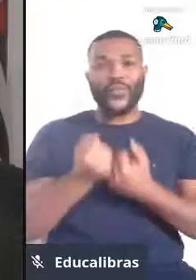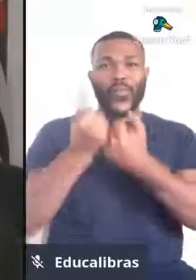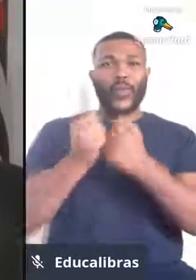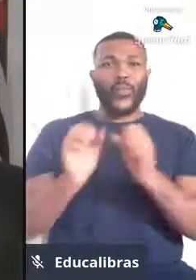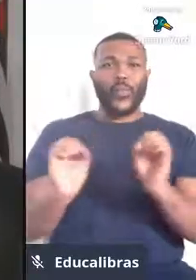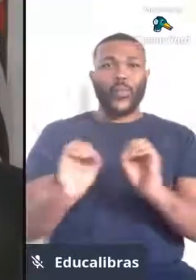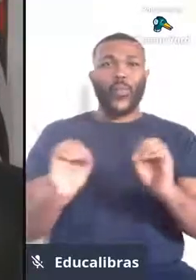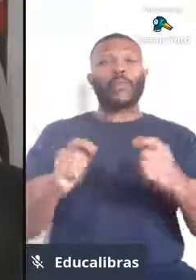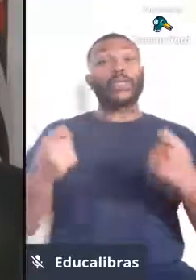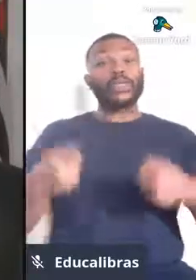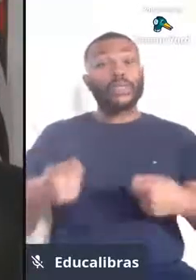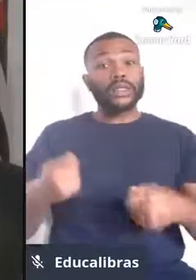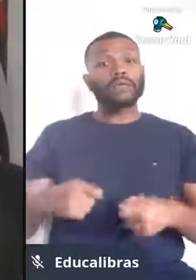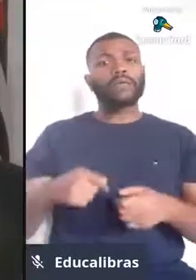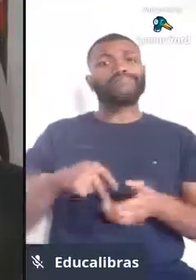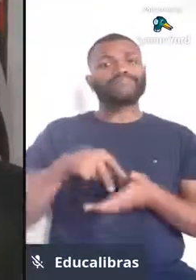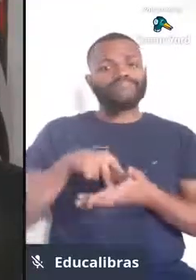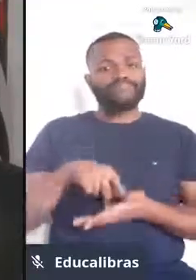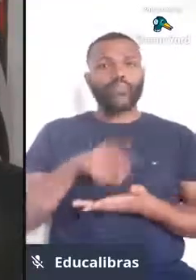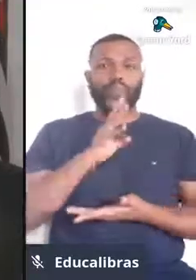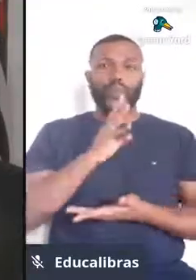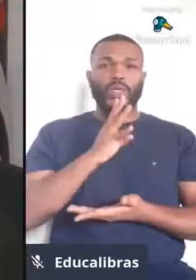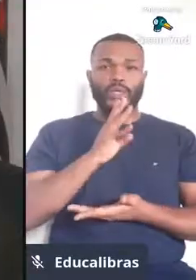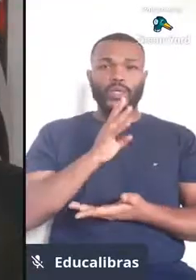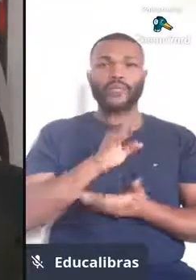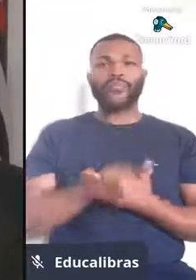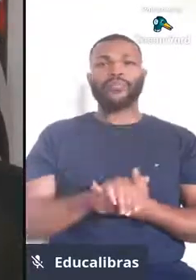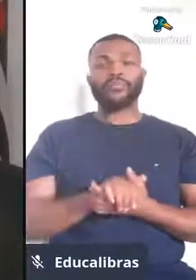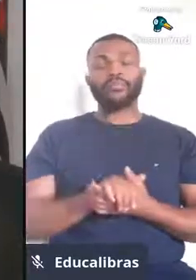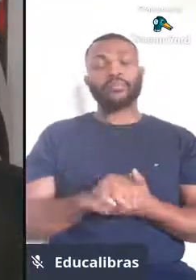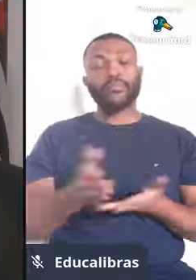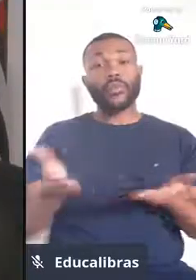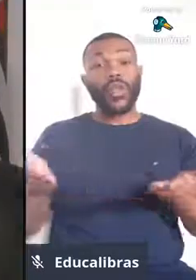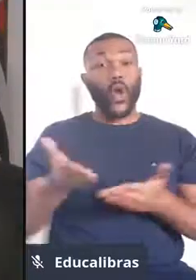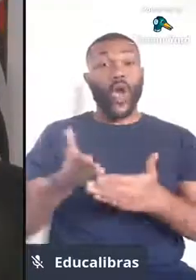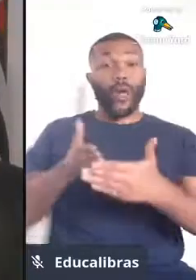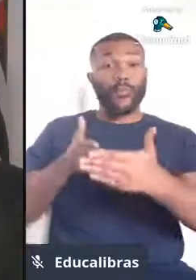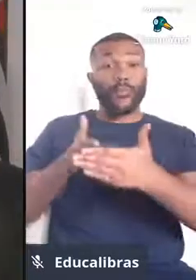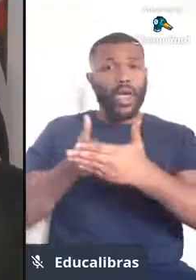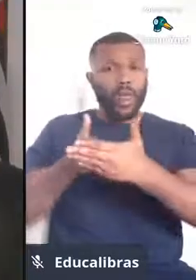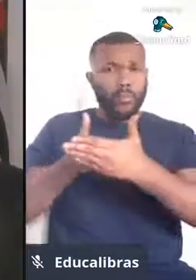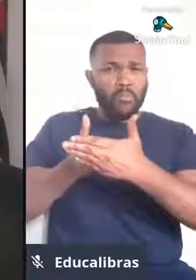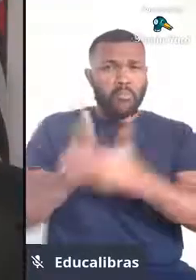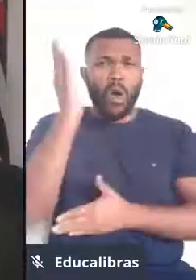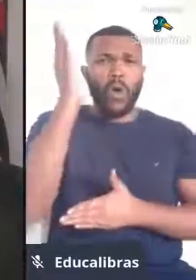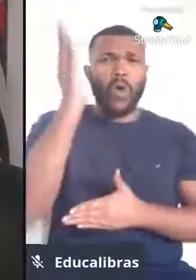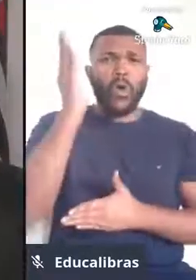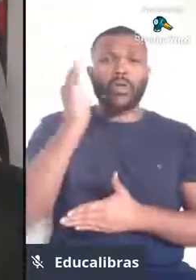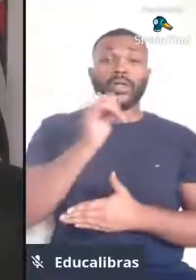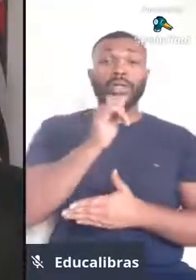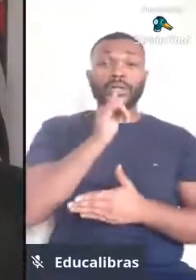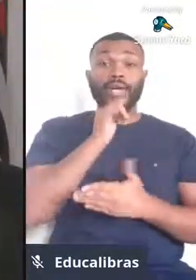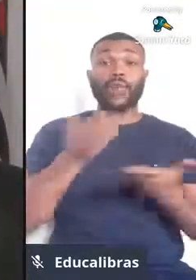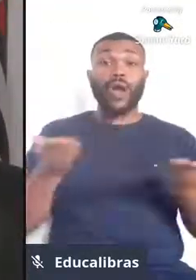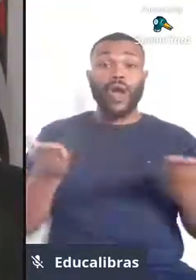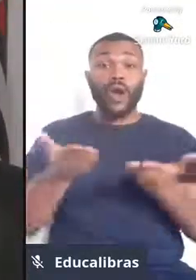existe uma barreira que com certeza foi quebrada, né? Que é a barreira desse contato virtual o contato, dessa